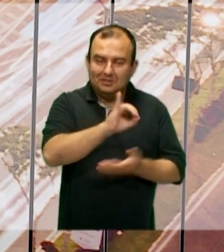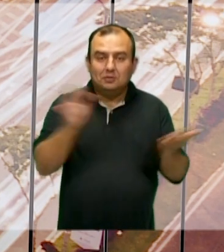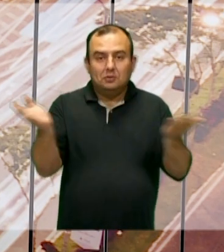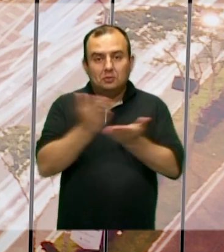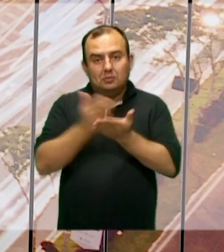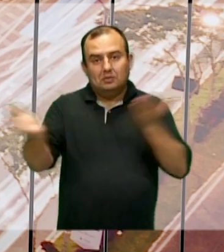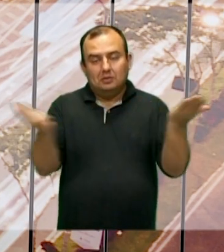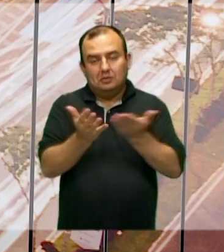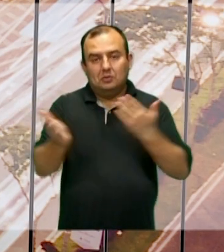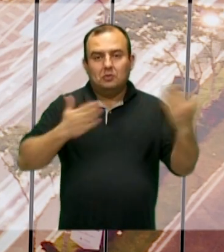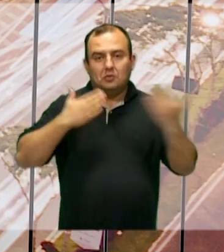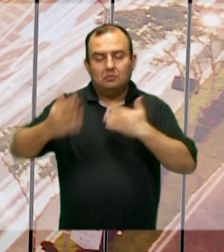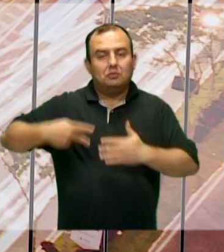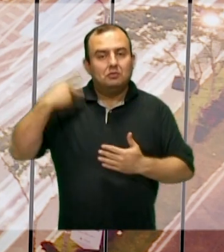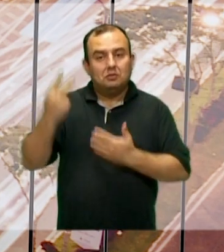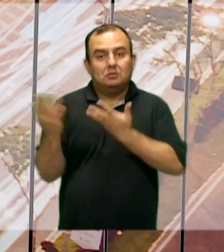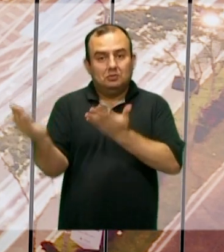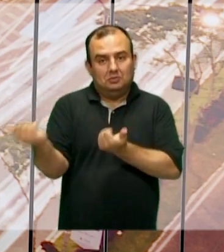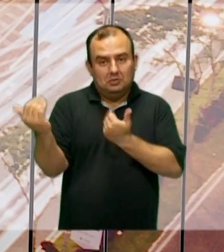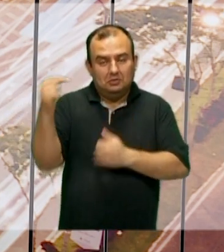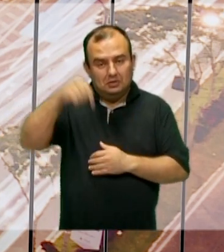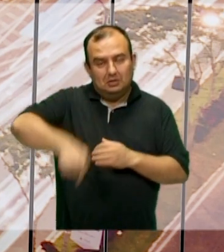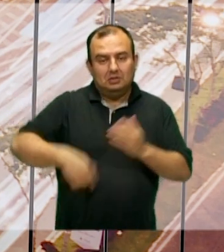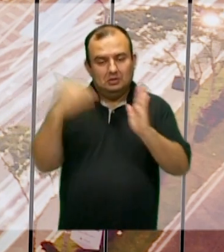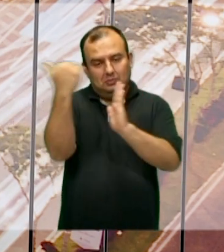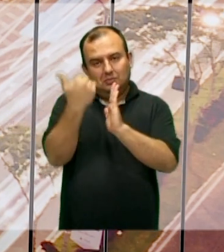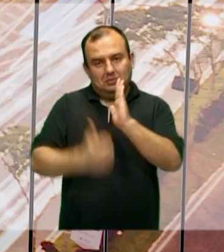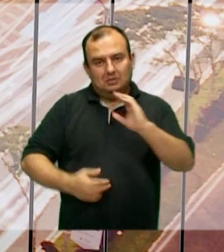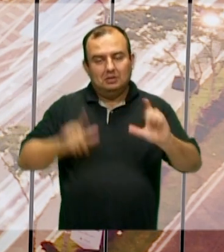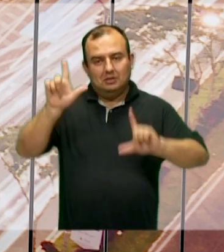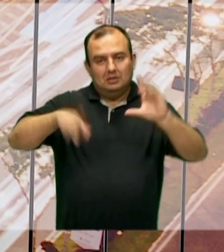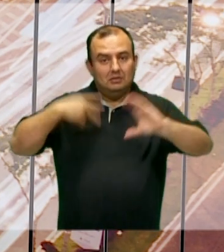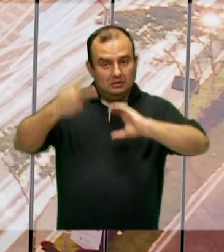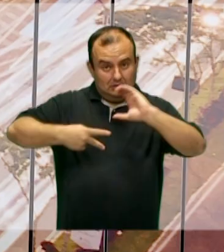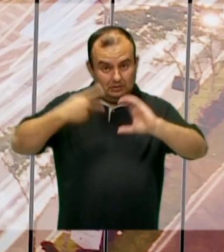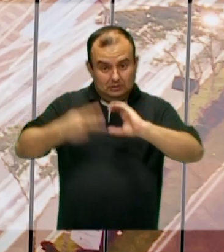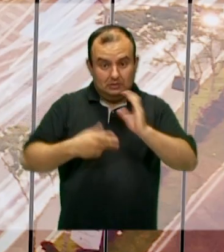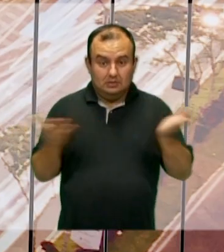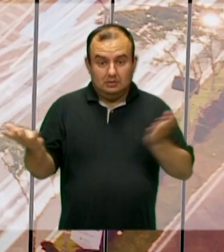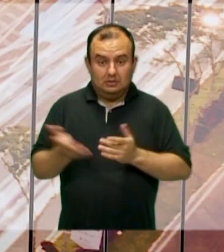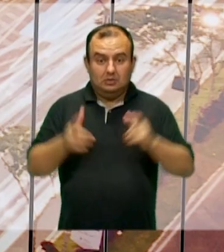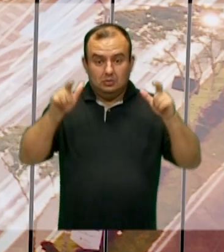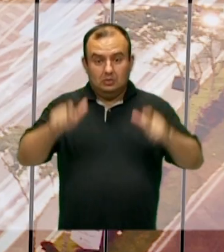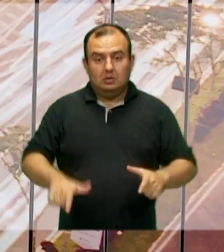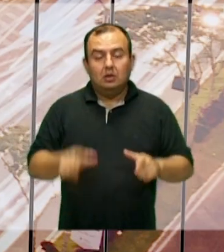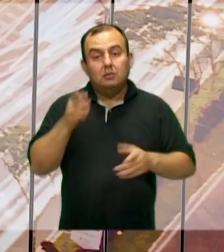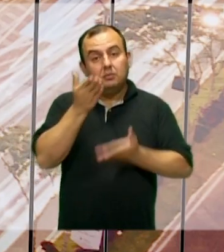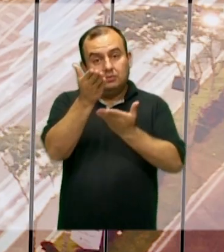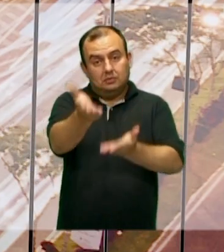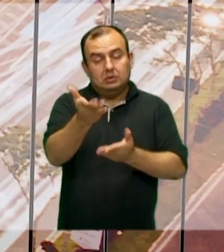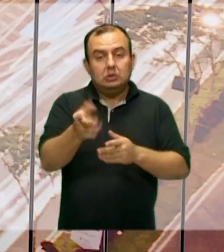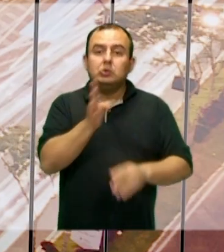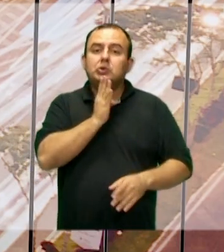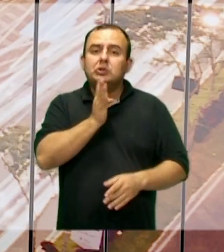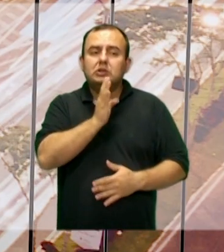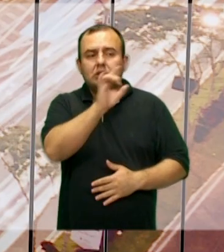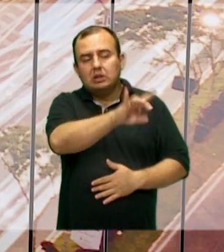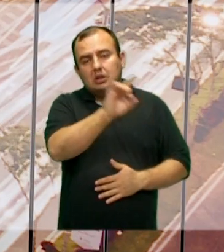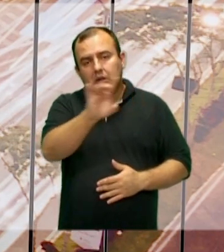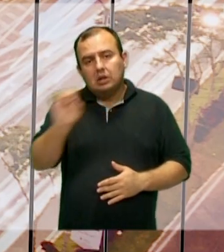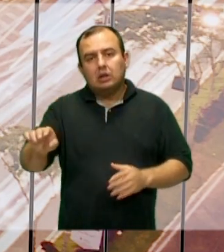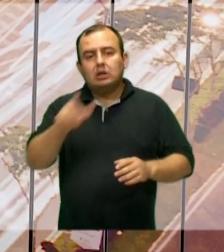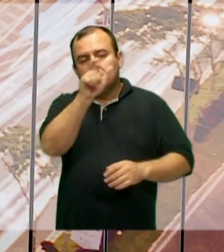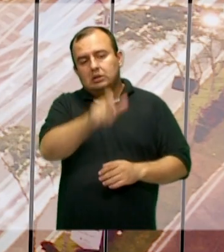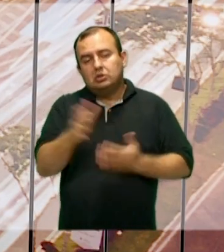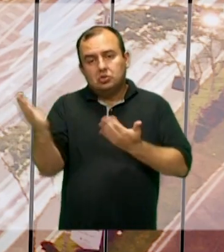Olá, começa agora o Fala Vereador Mirim, aqui na programação da TV Câmara. Esse espaço é feito para você conhecer quem são